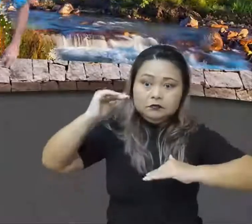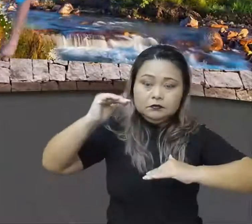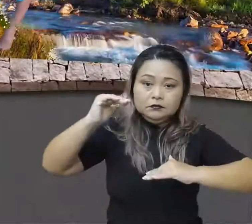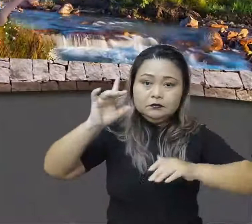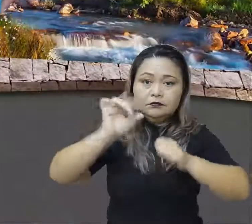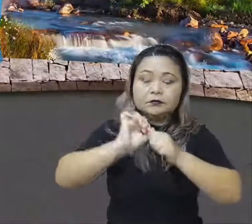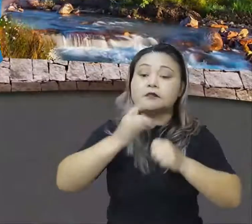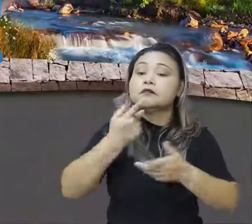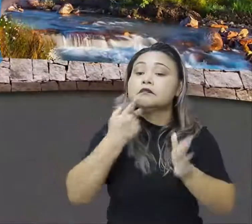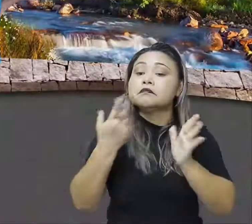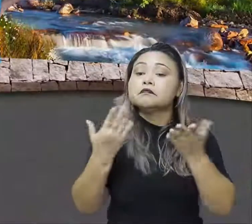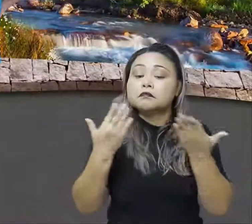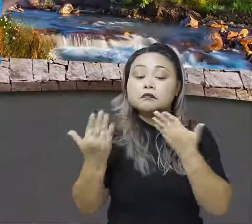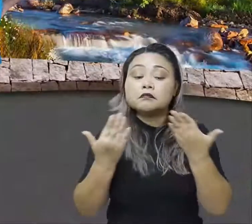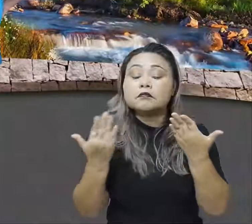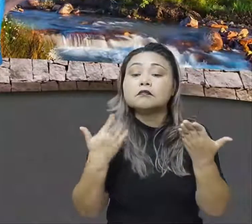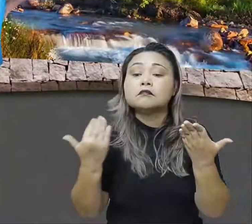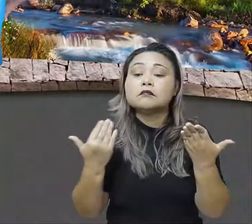ela ao quê?